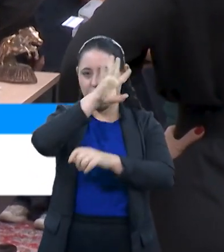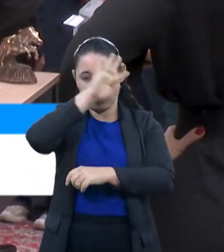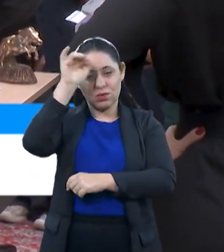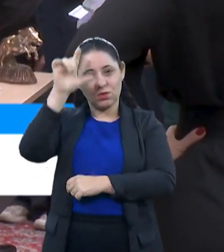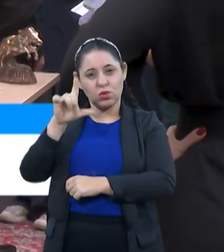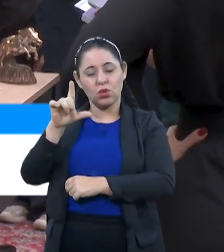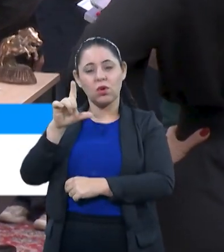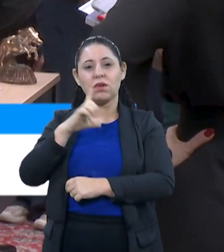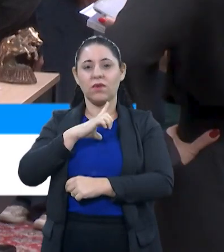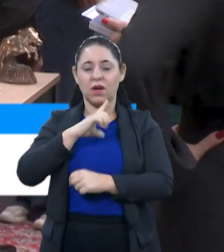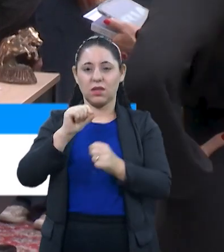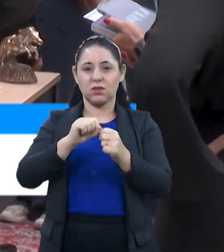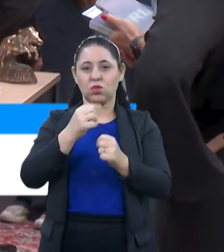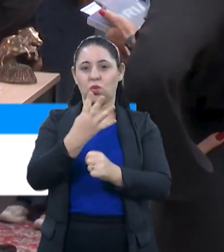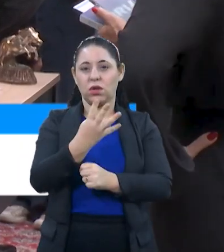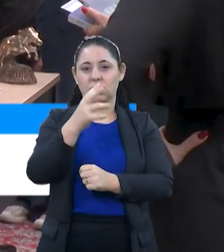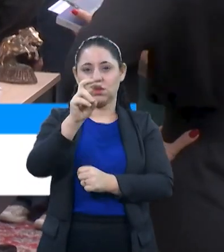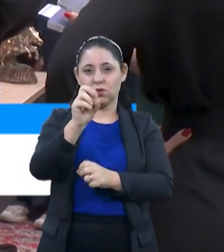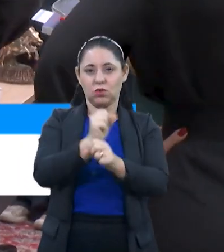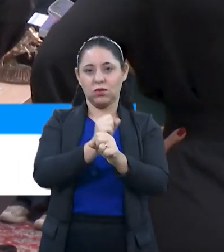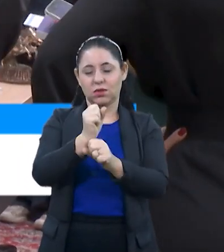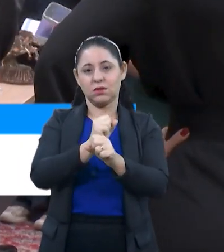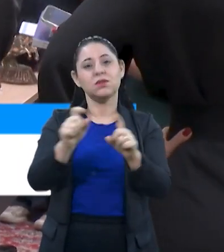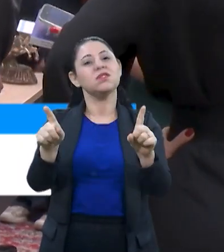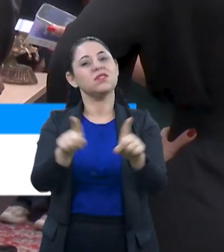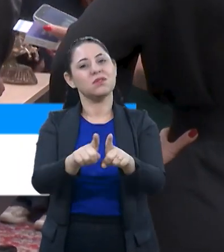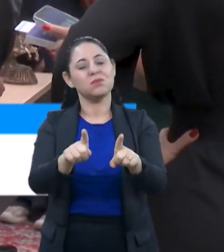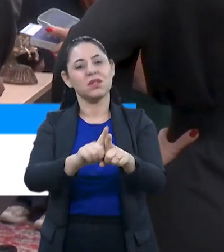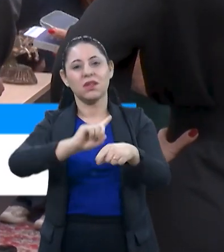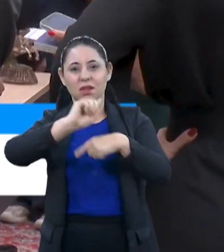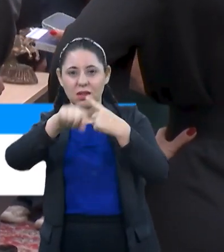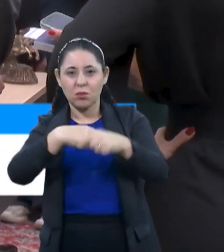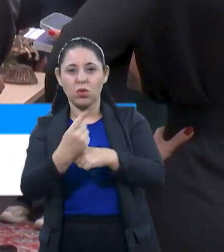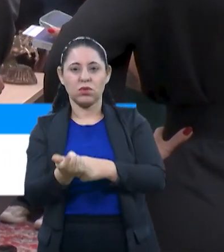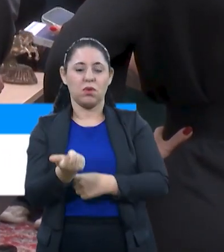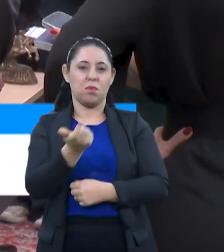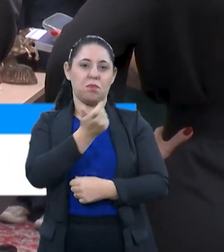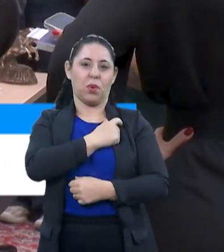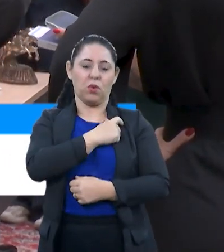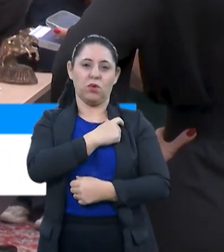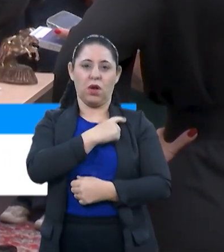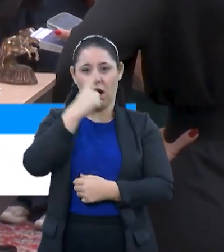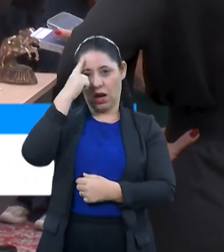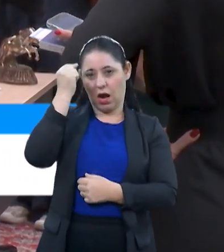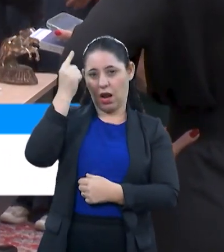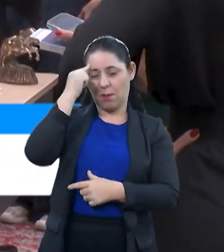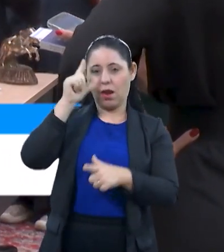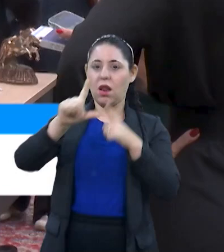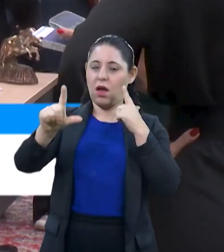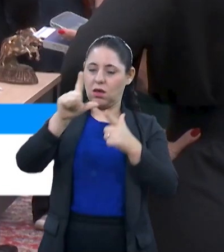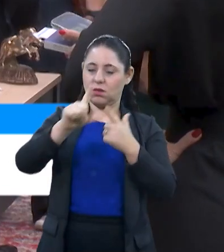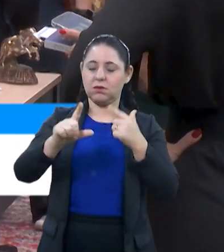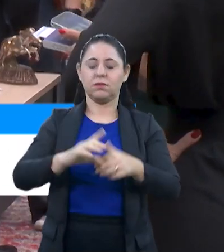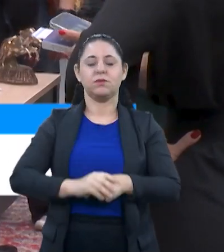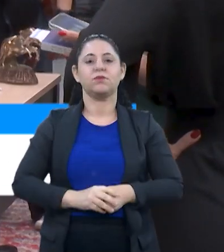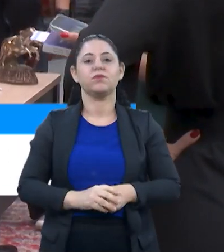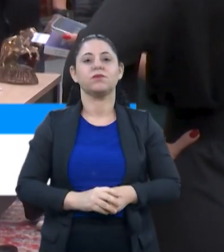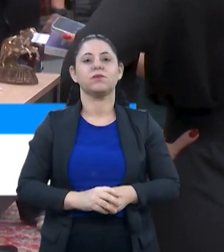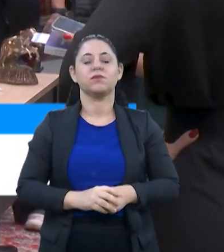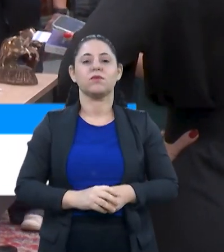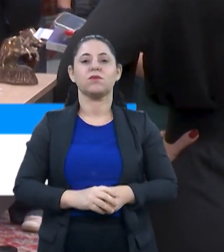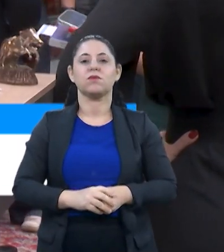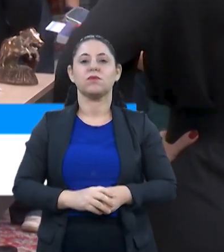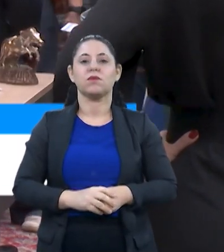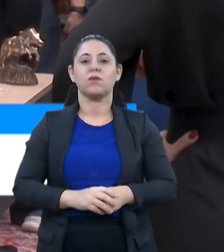primeira delas é a Constituição Sul-Mato-Grossense, que completa 45 anos, e também a posse dele na